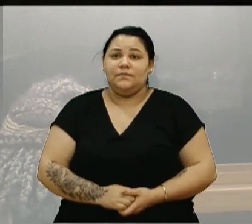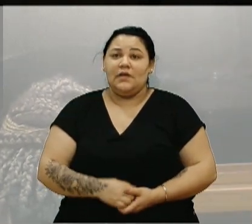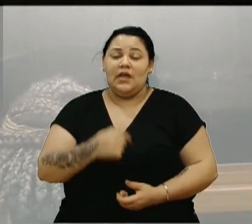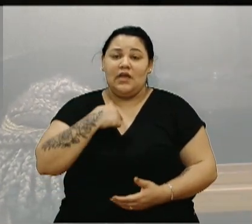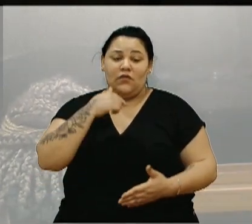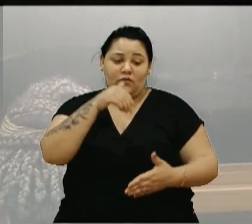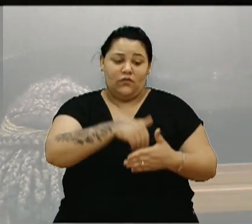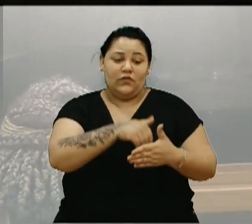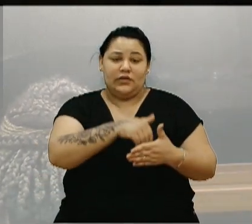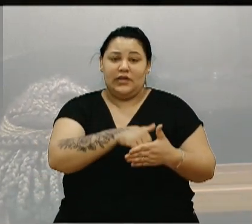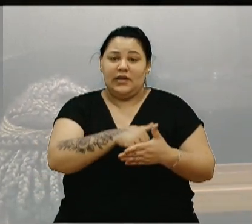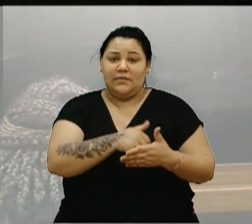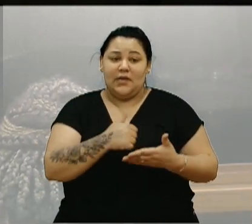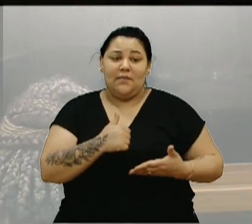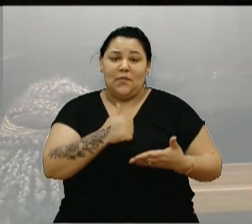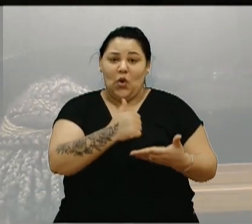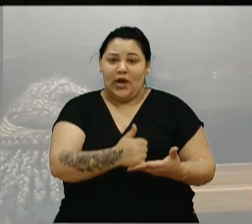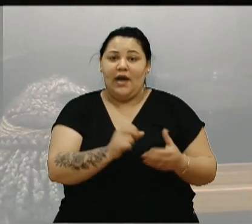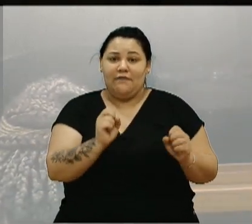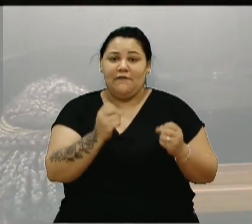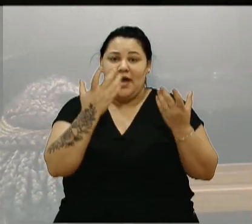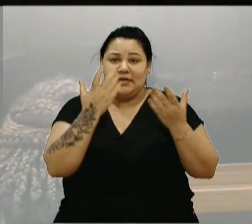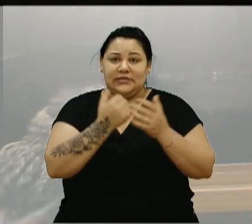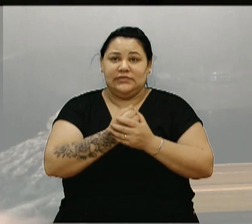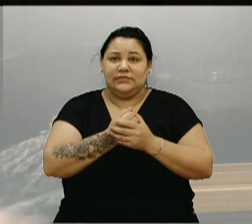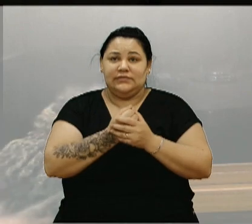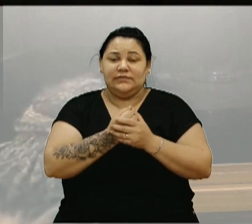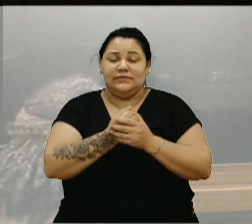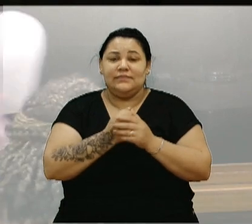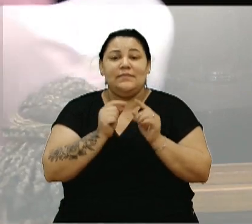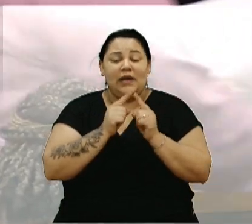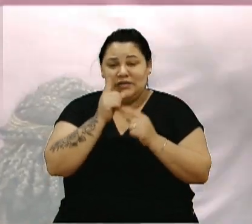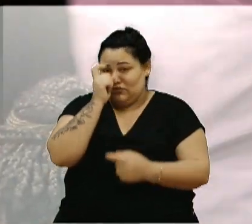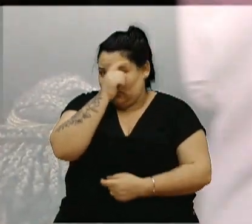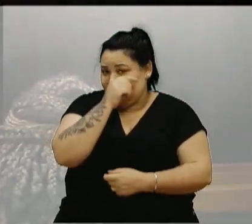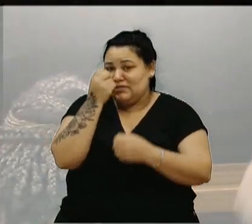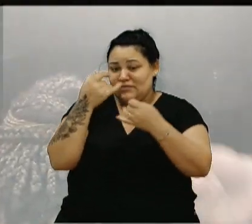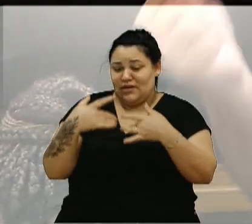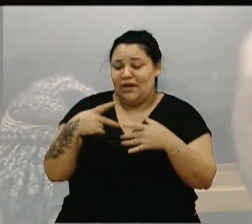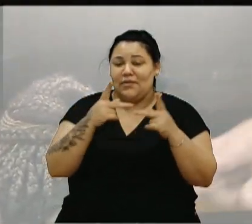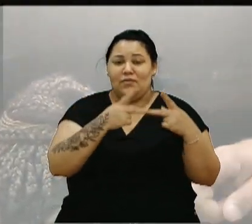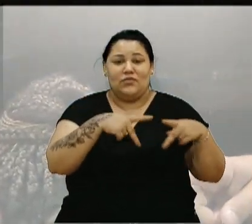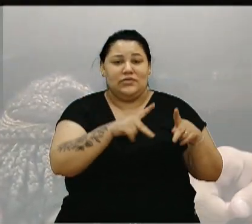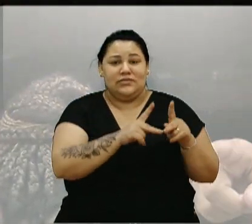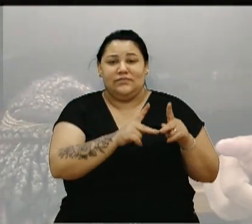aos recursos da Festa da Uva. Agora, é difícil explicar para a população.